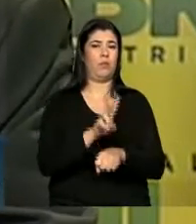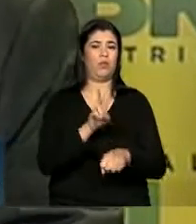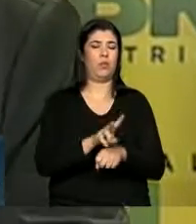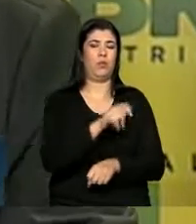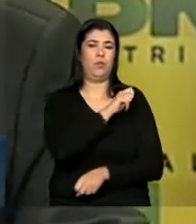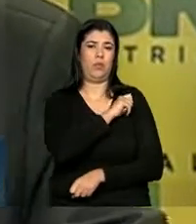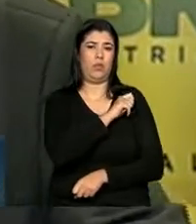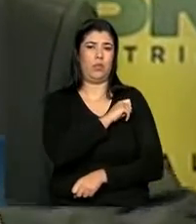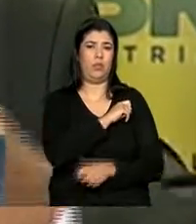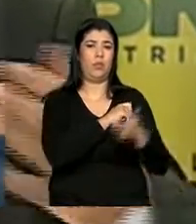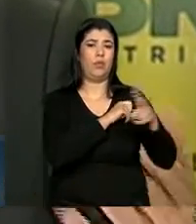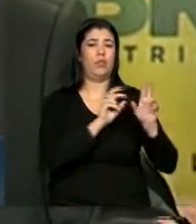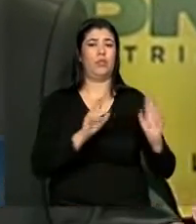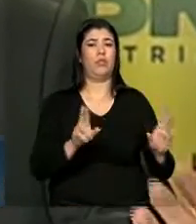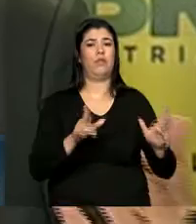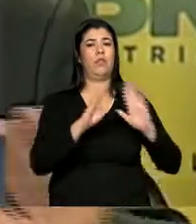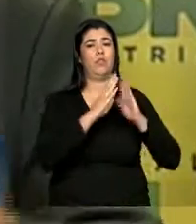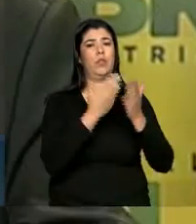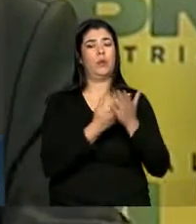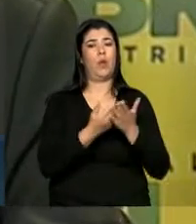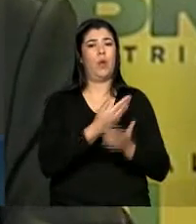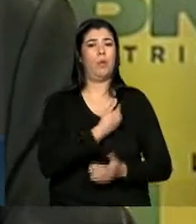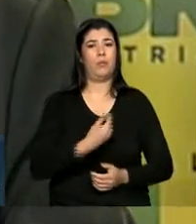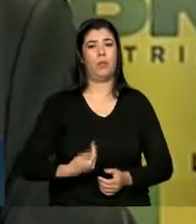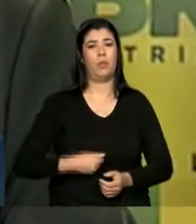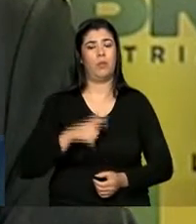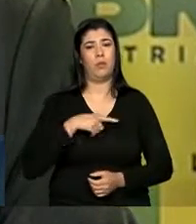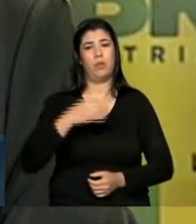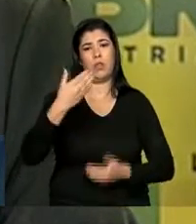social no setor público que não faz seleção.